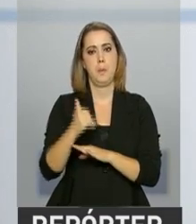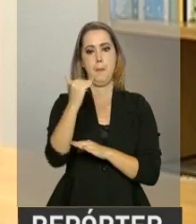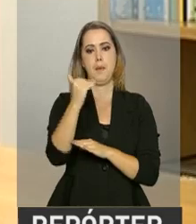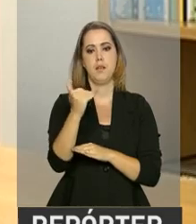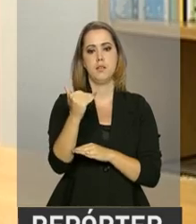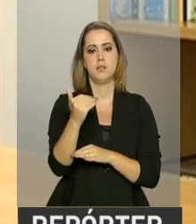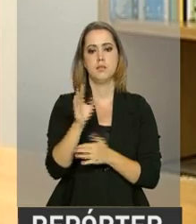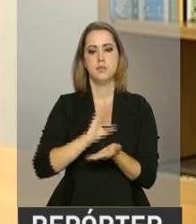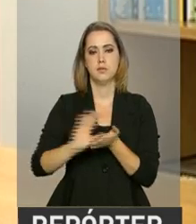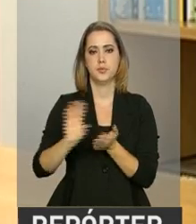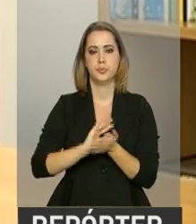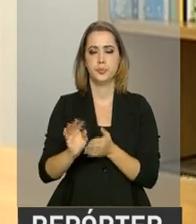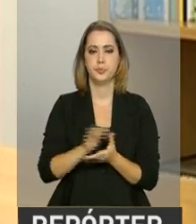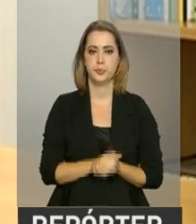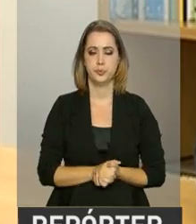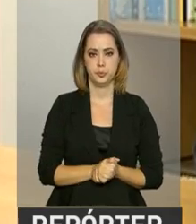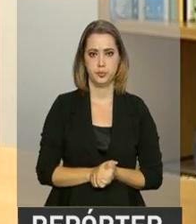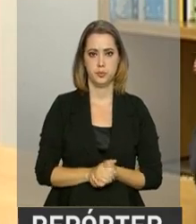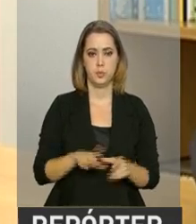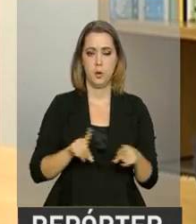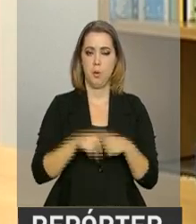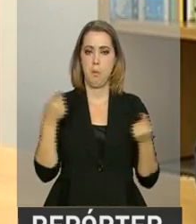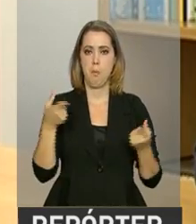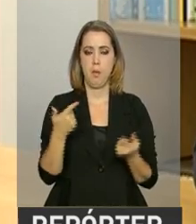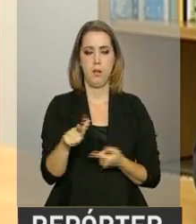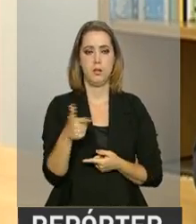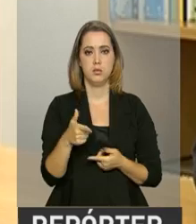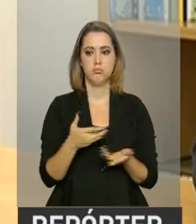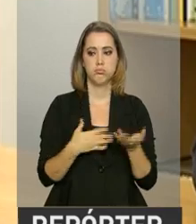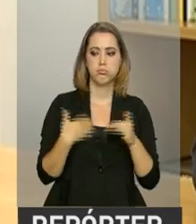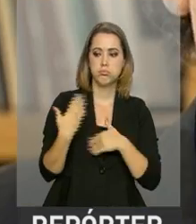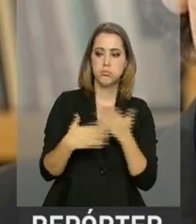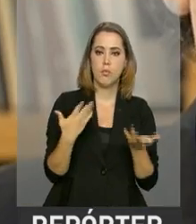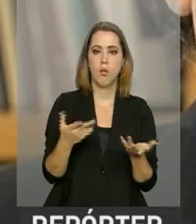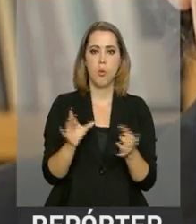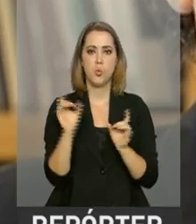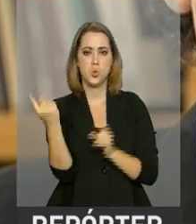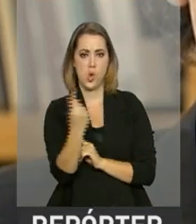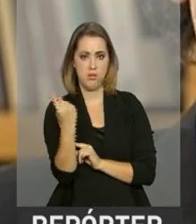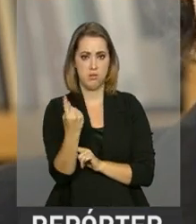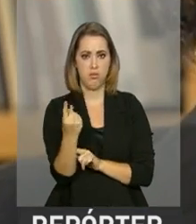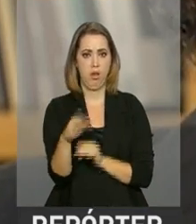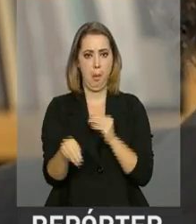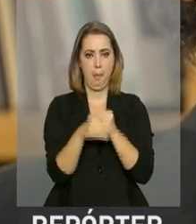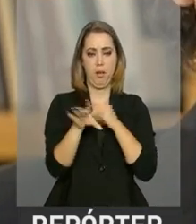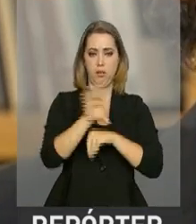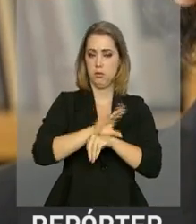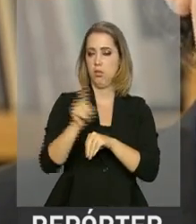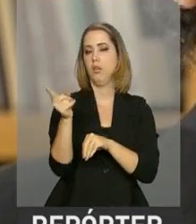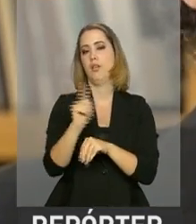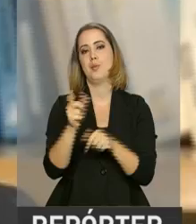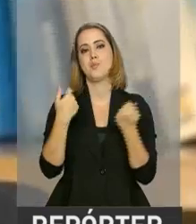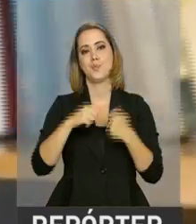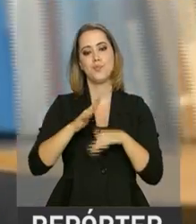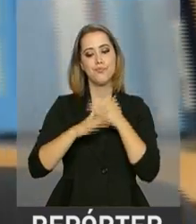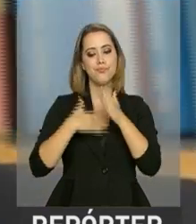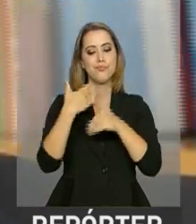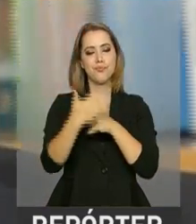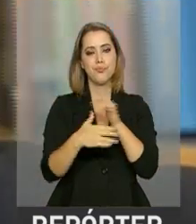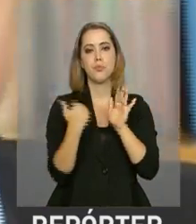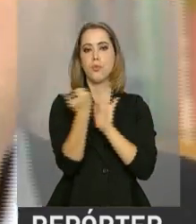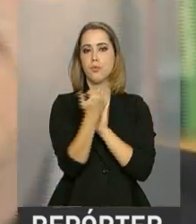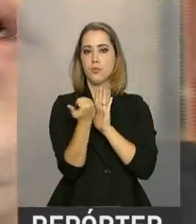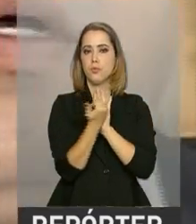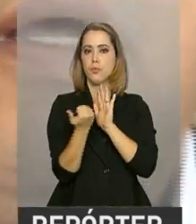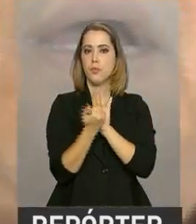recursos mas a PEC não anda sozinha sego do analistas é o primeiro passo de uma série de medidas incluindo